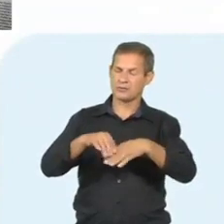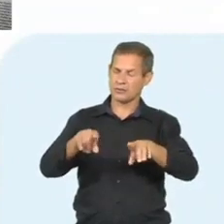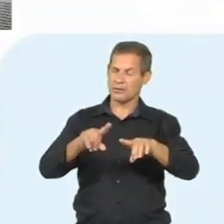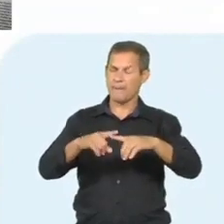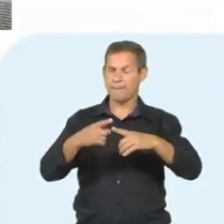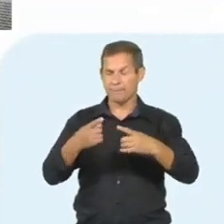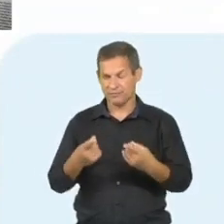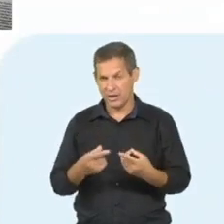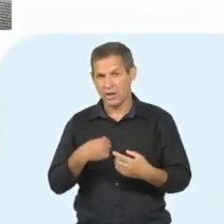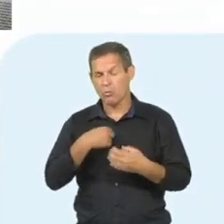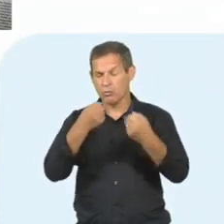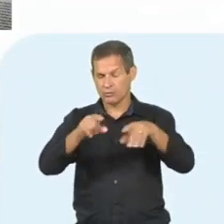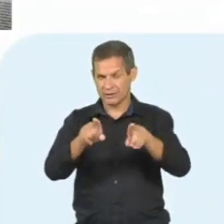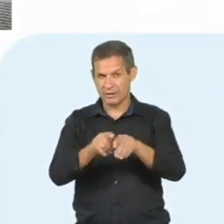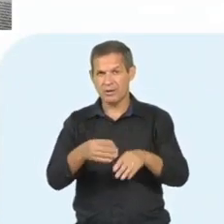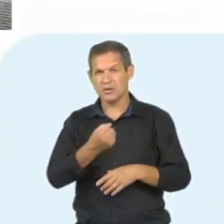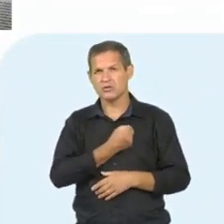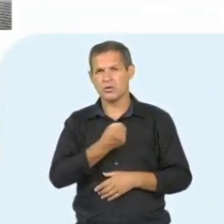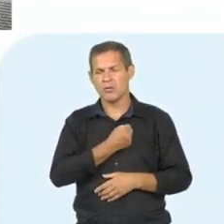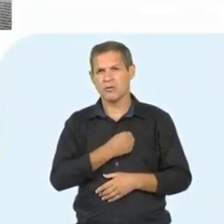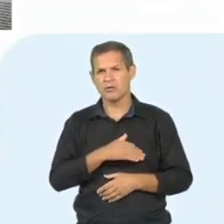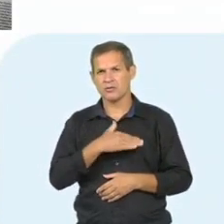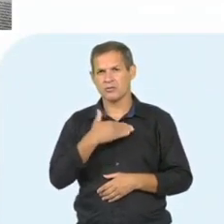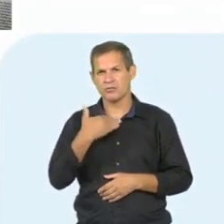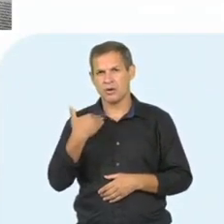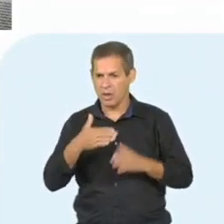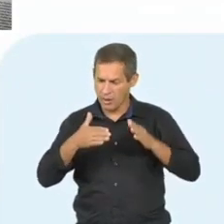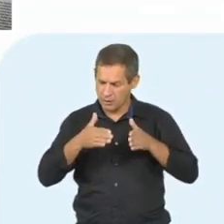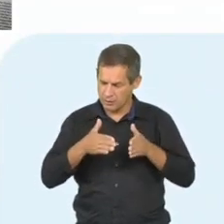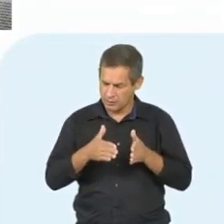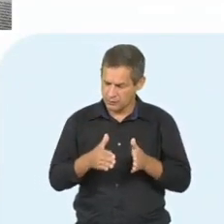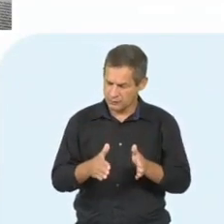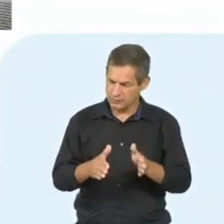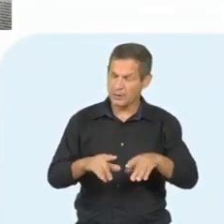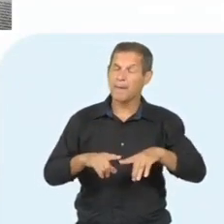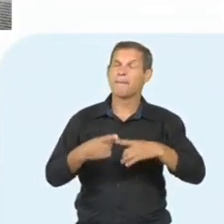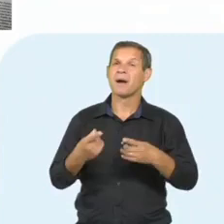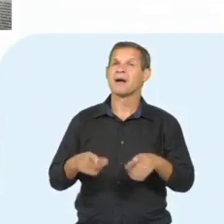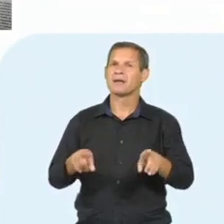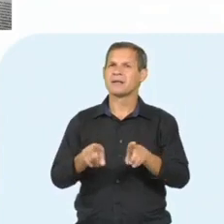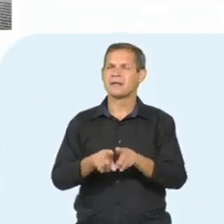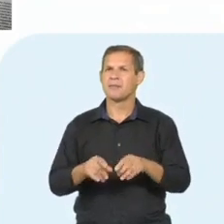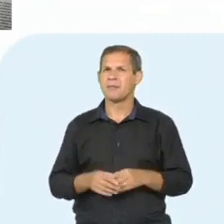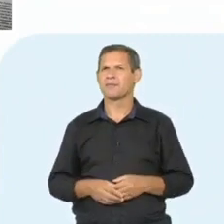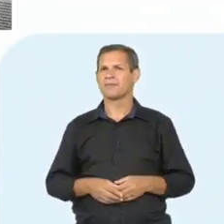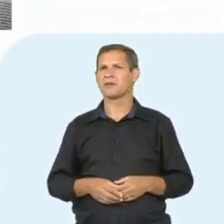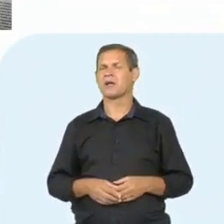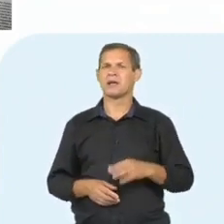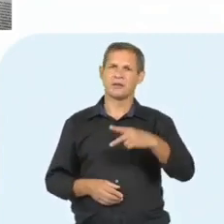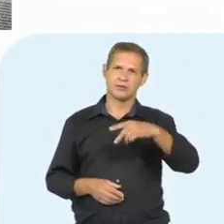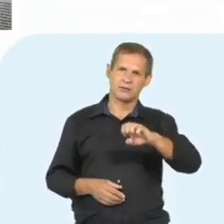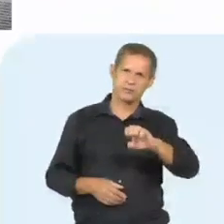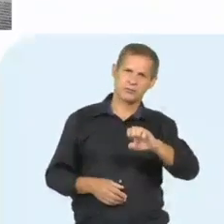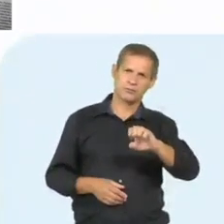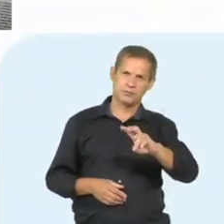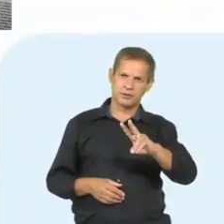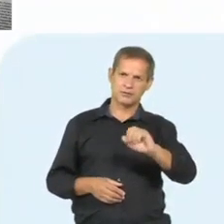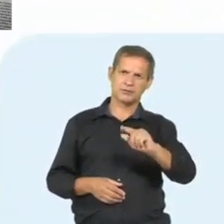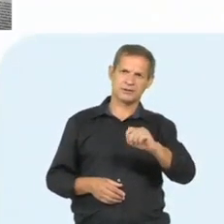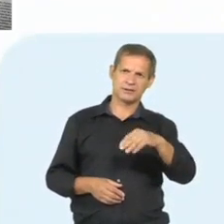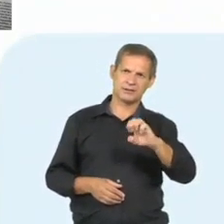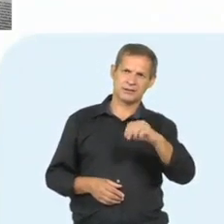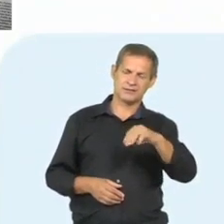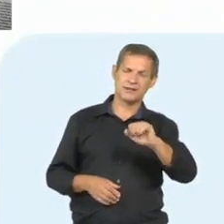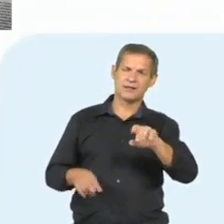transmissíveis. Vou falar sobre indicadores de morbidade e mortalidade e sobre prevalência e incidência.